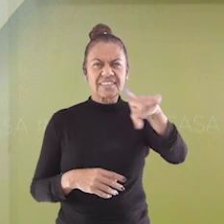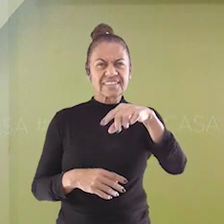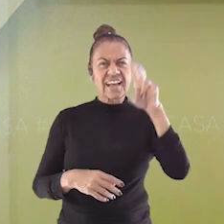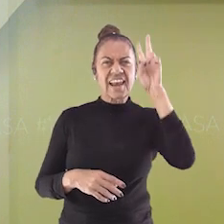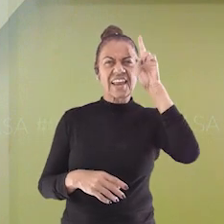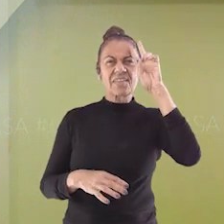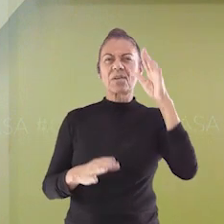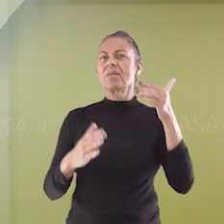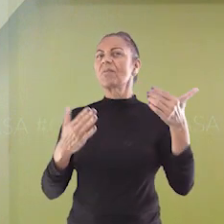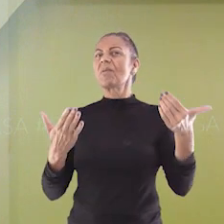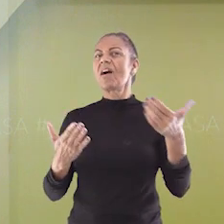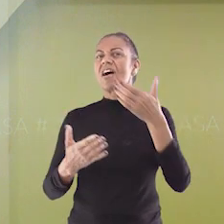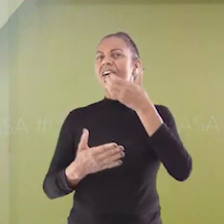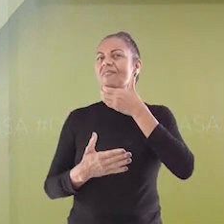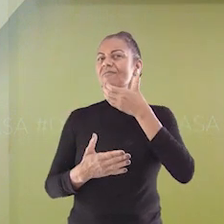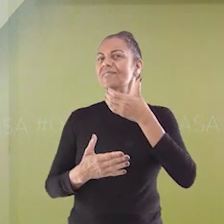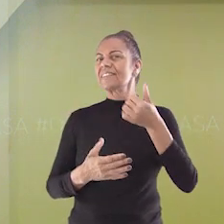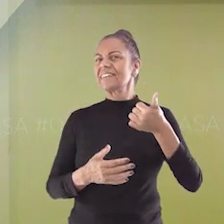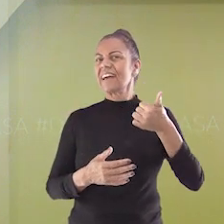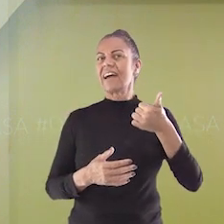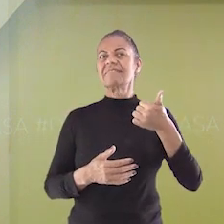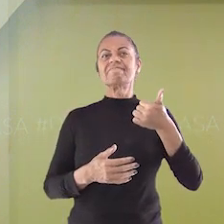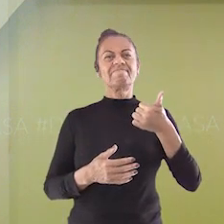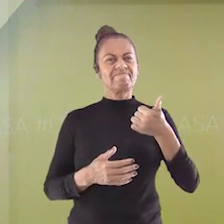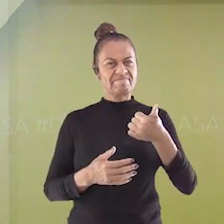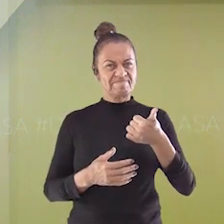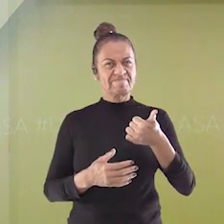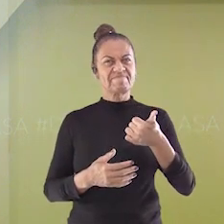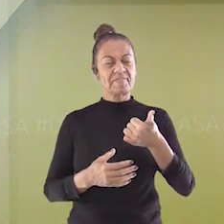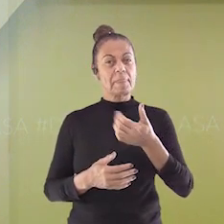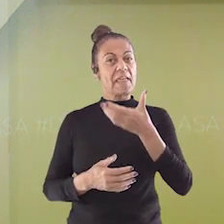Isso mesmo, uma maçã imensa.